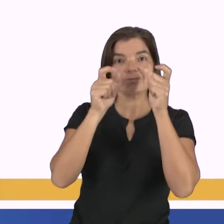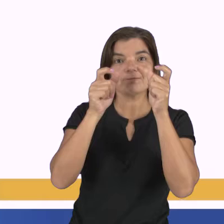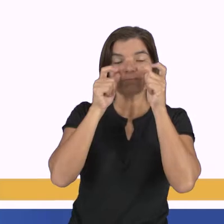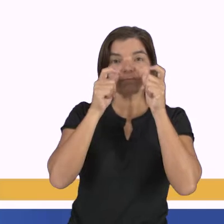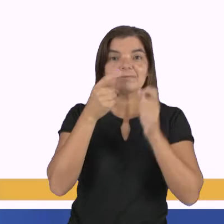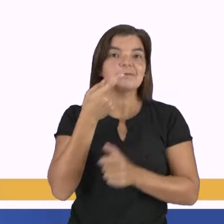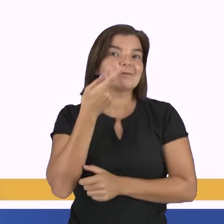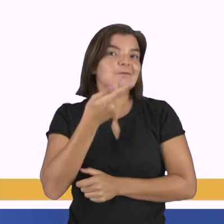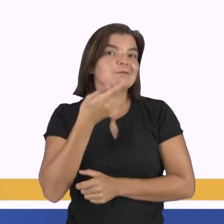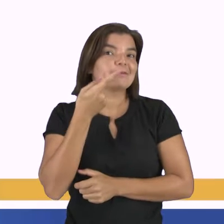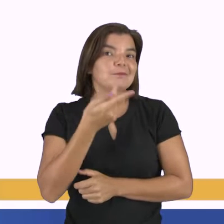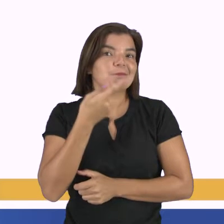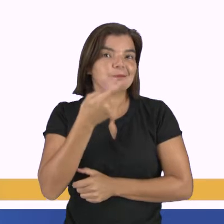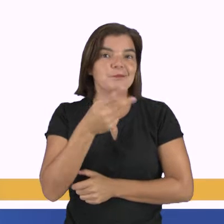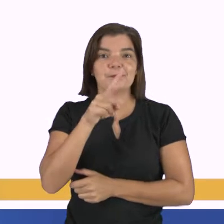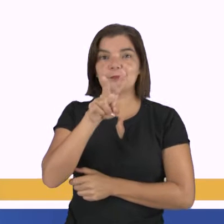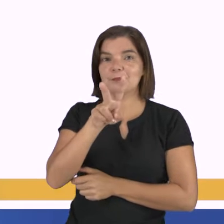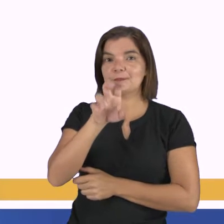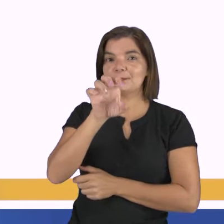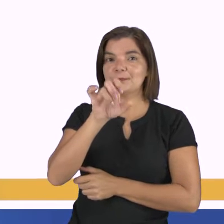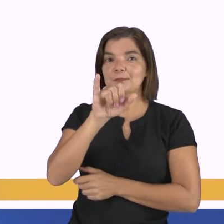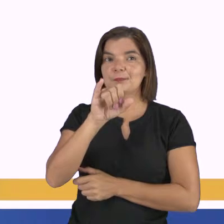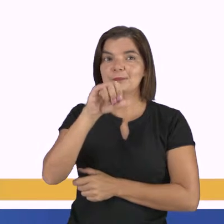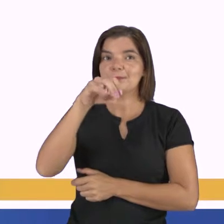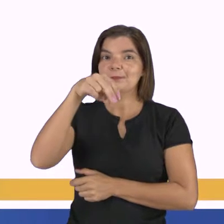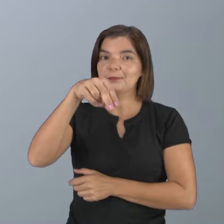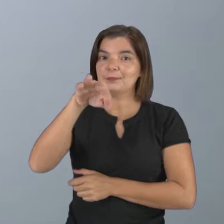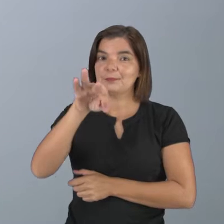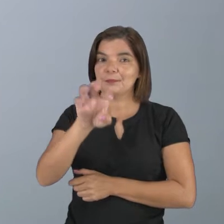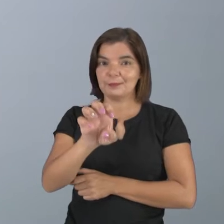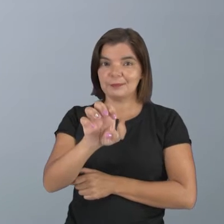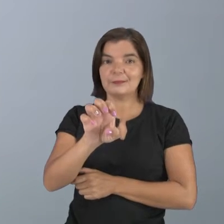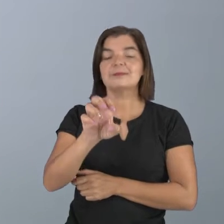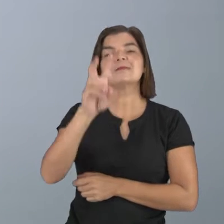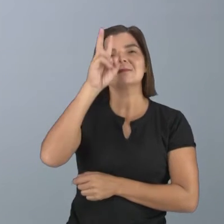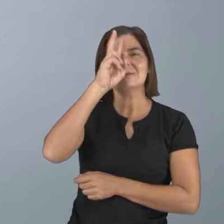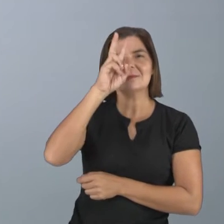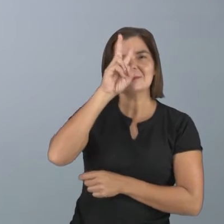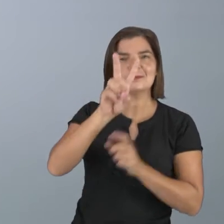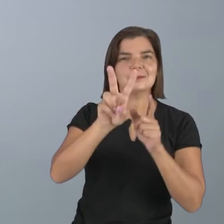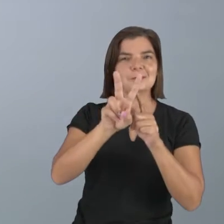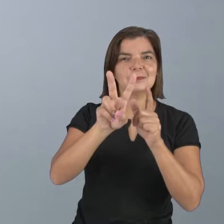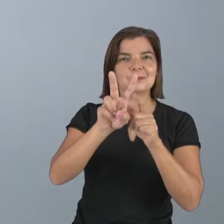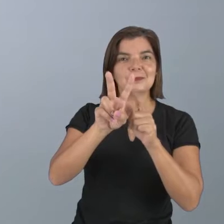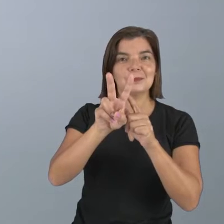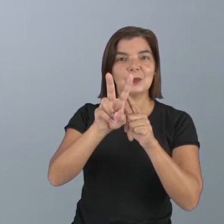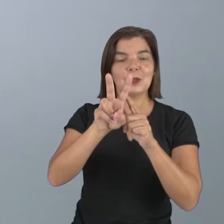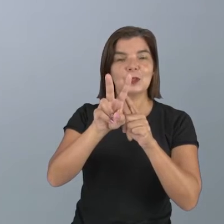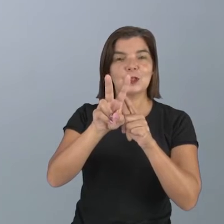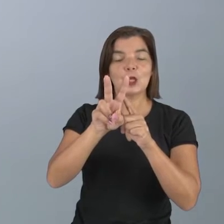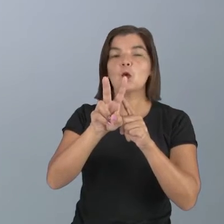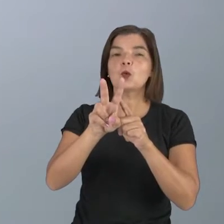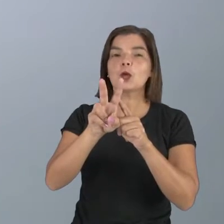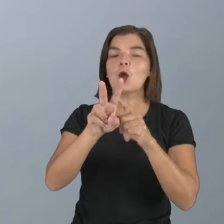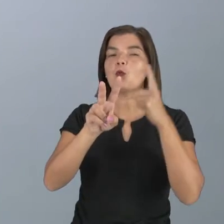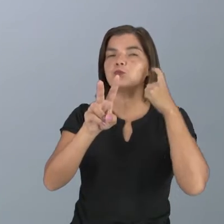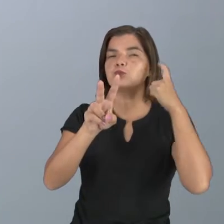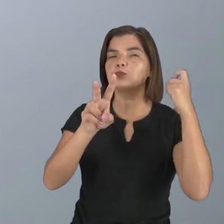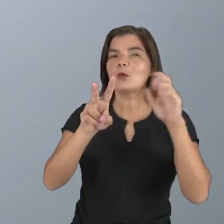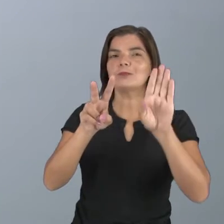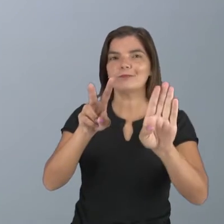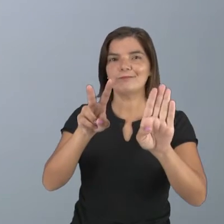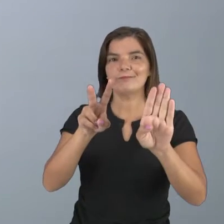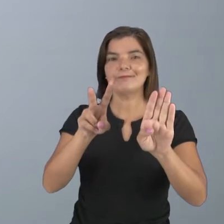pronuncia da letra V, tá? Pessoal, a letra V em espanhol, lembra? Tem o som de B. Então, nós vamos utilizar aí com esse